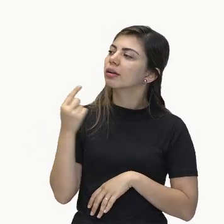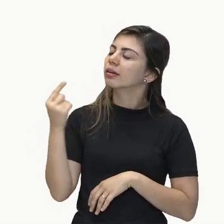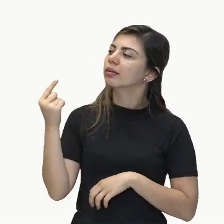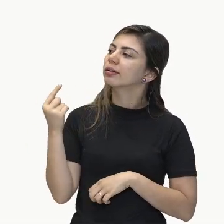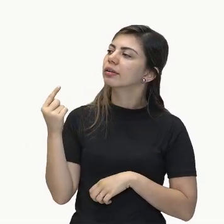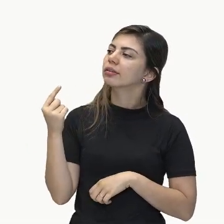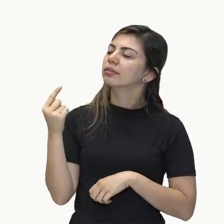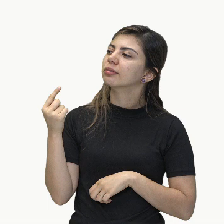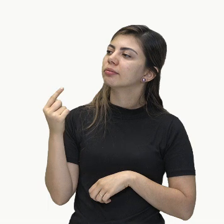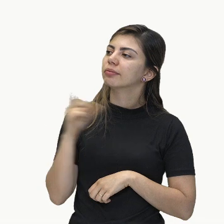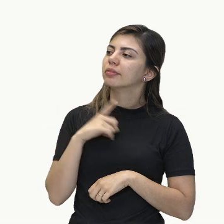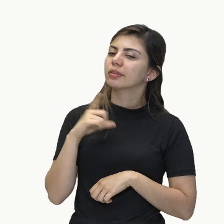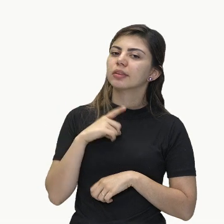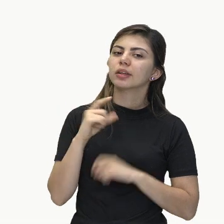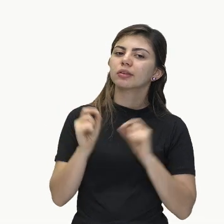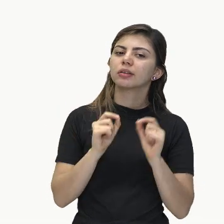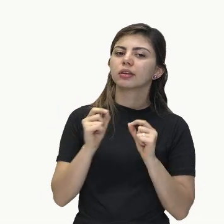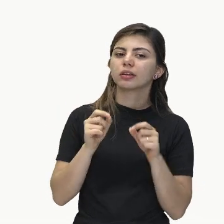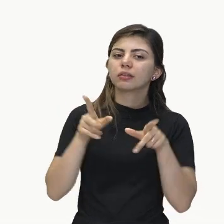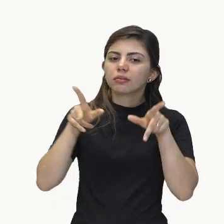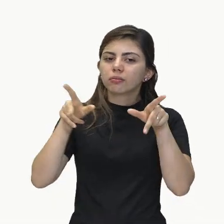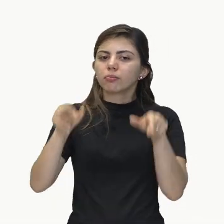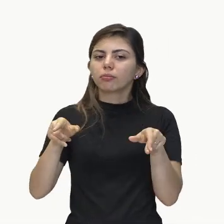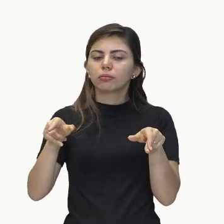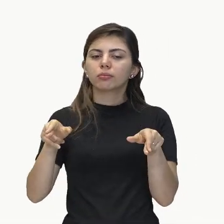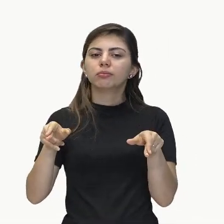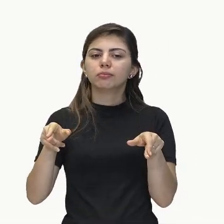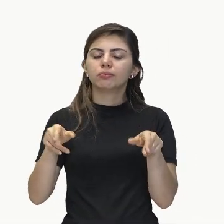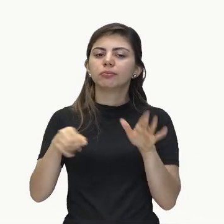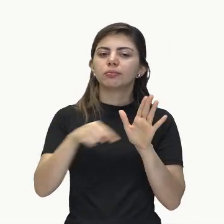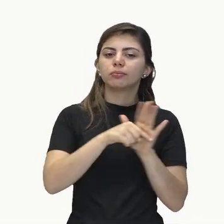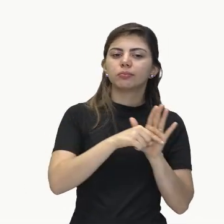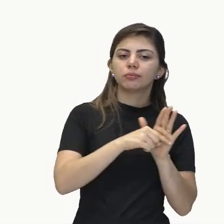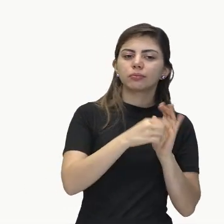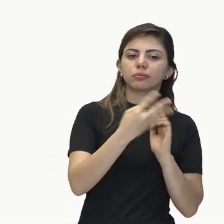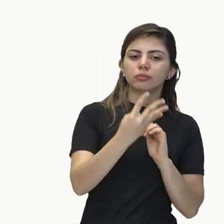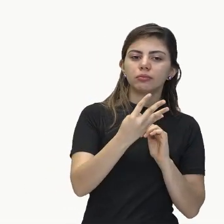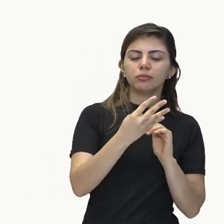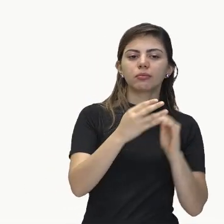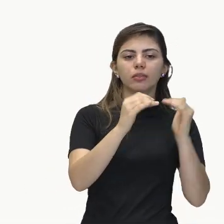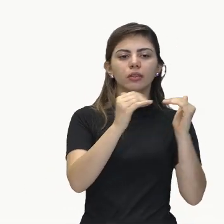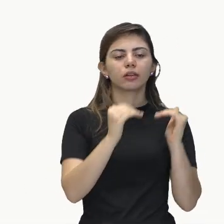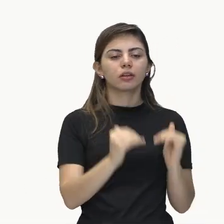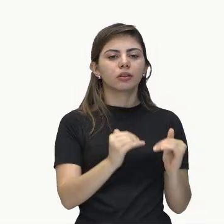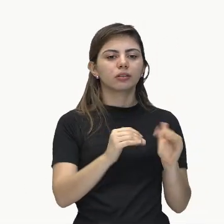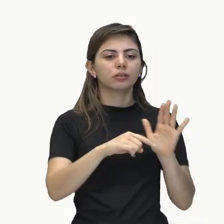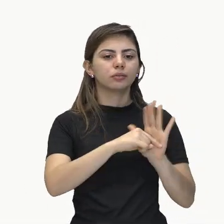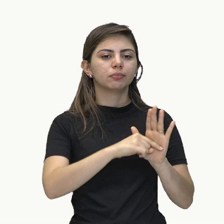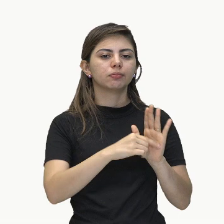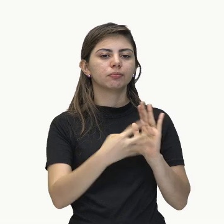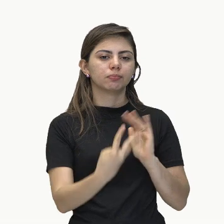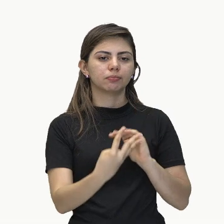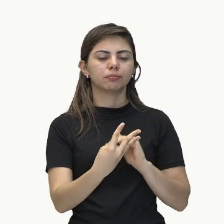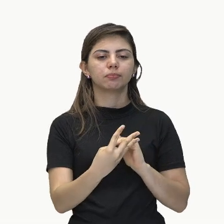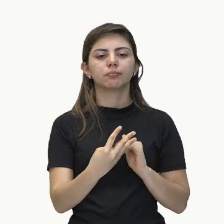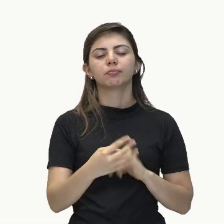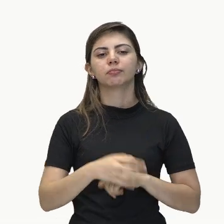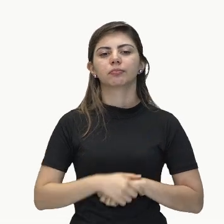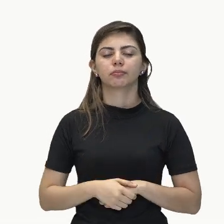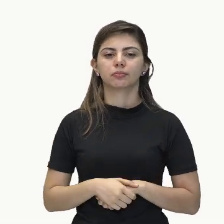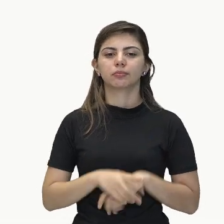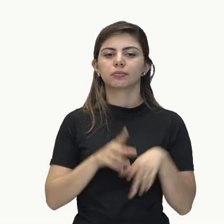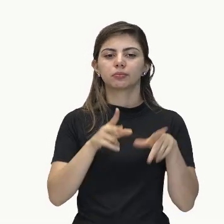termo igual. É menos 4 em cima e menos 4 embaixo. Tá